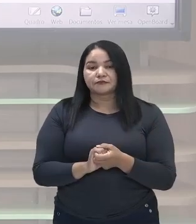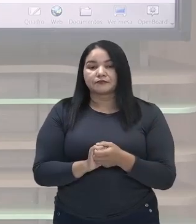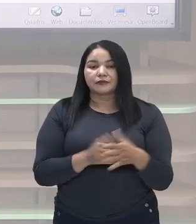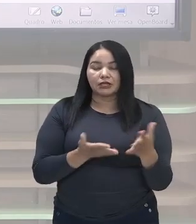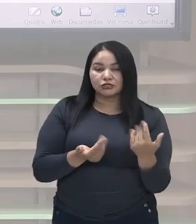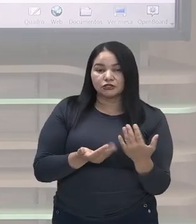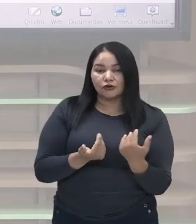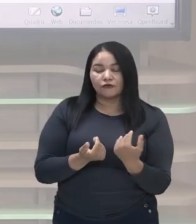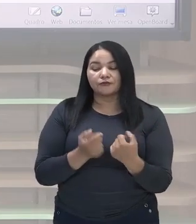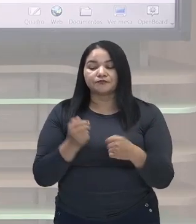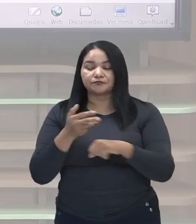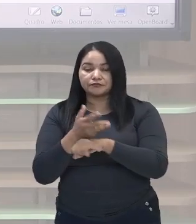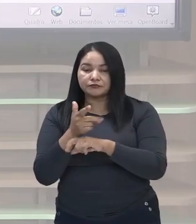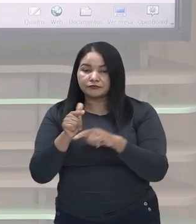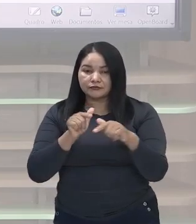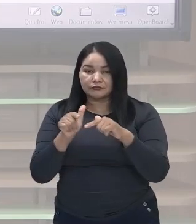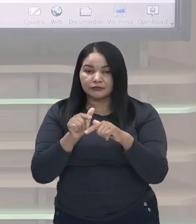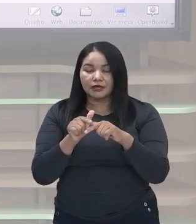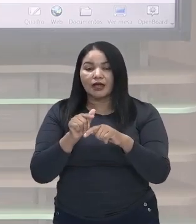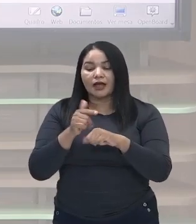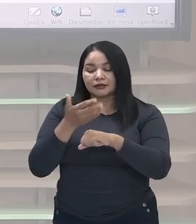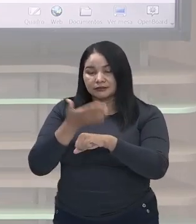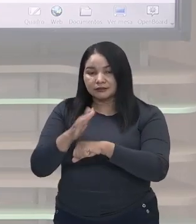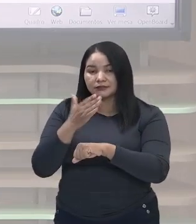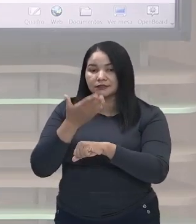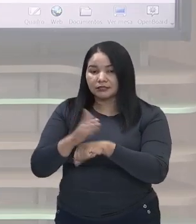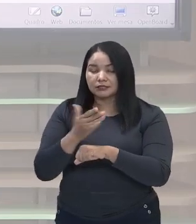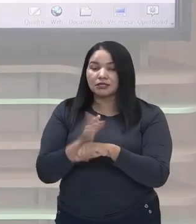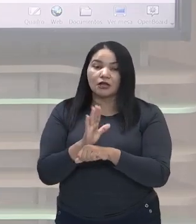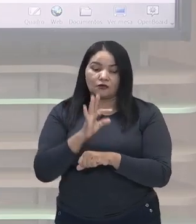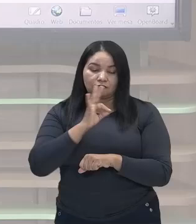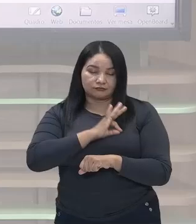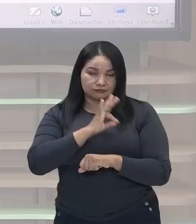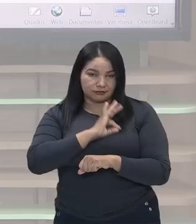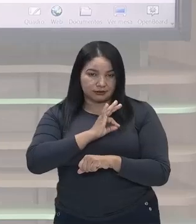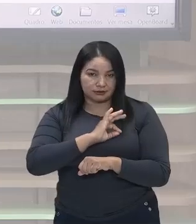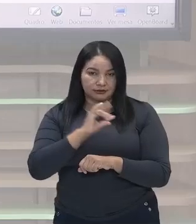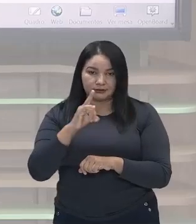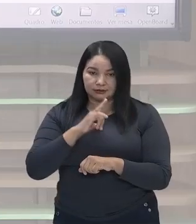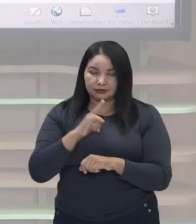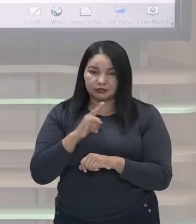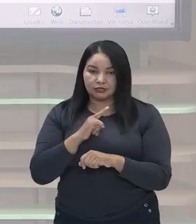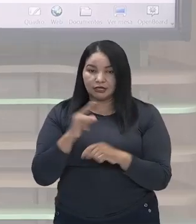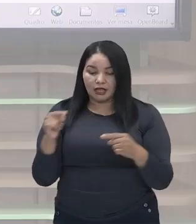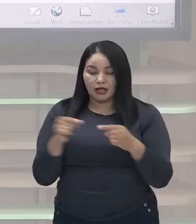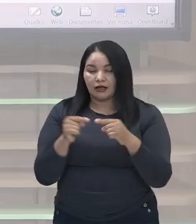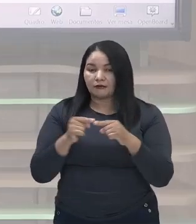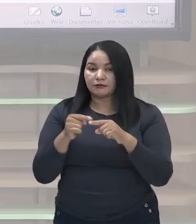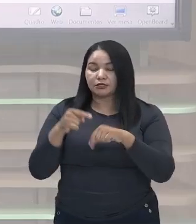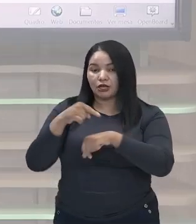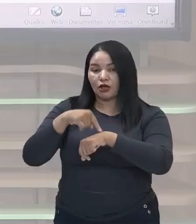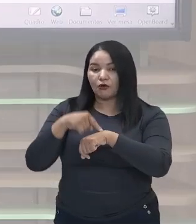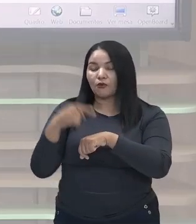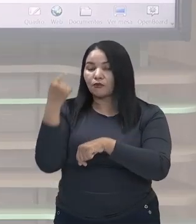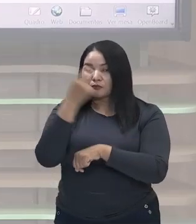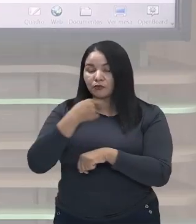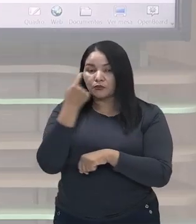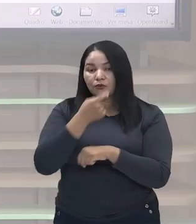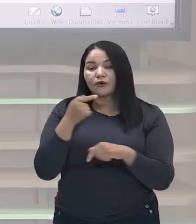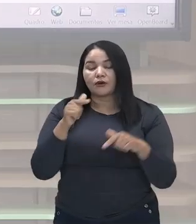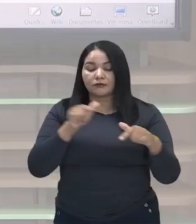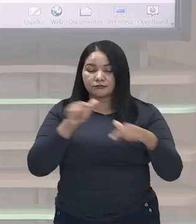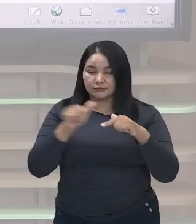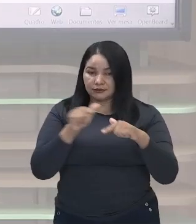empresa e você vai, obviamente, treiná-lo, ele vai receber um salário proporcional às horas trabalhadas, é importante que se diga isso,